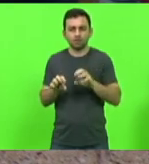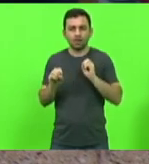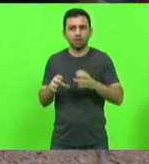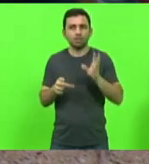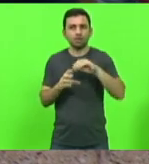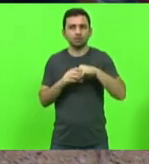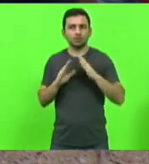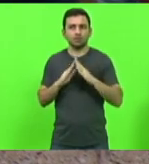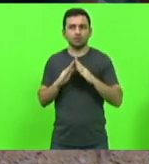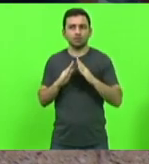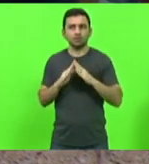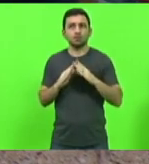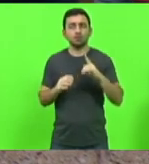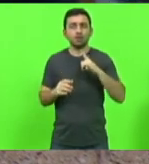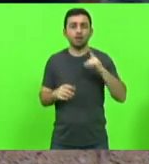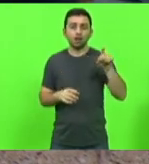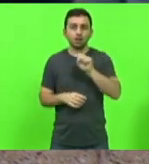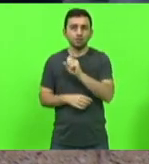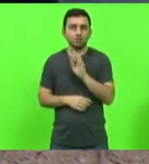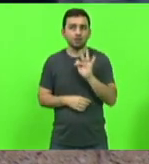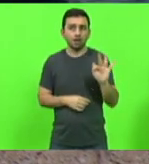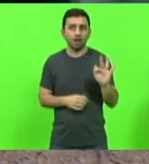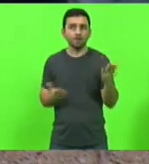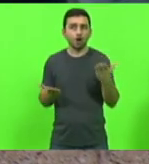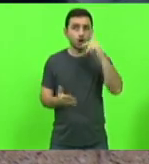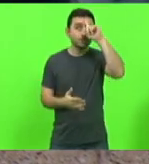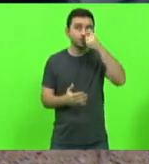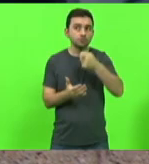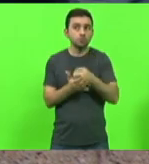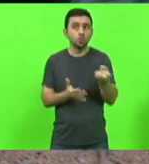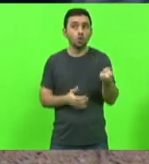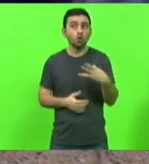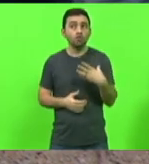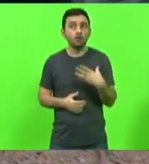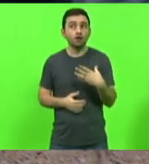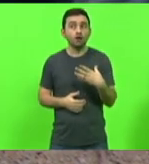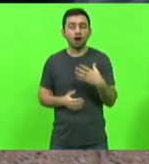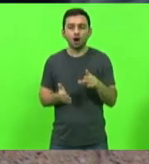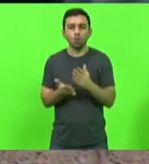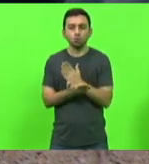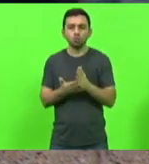com decisões recentes de rejeição.